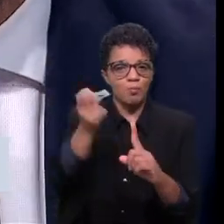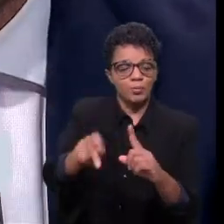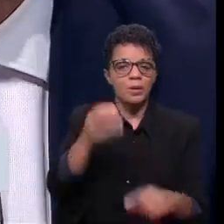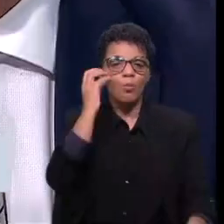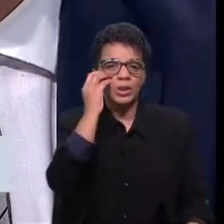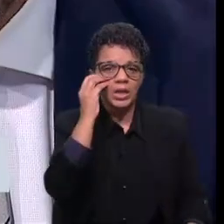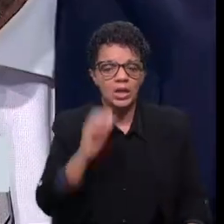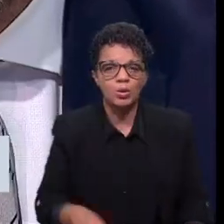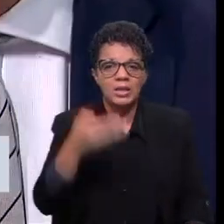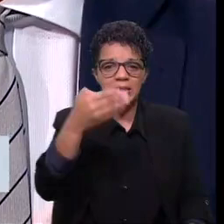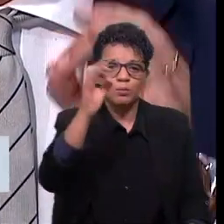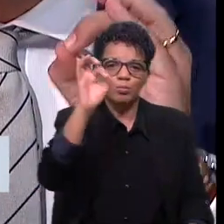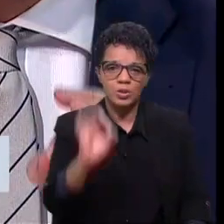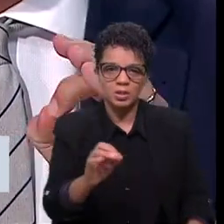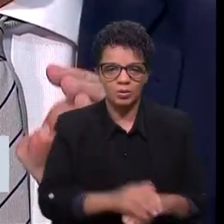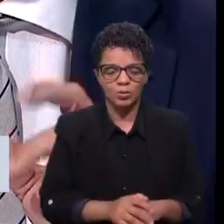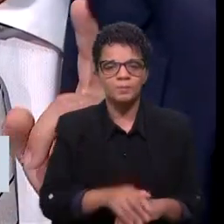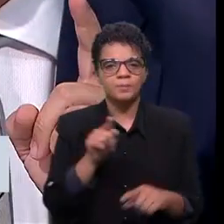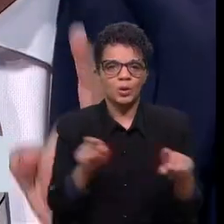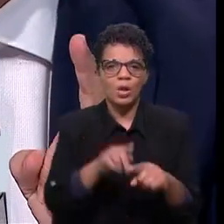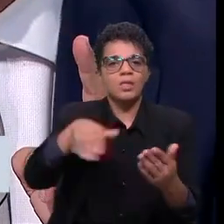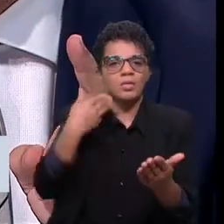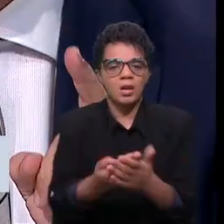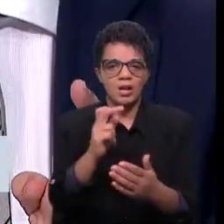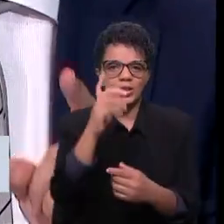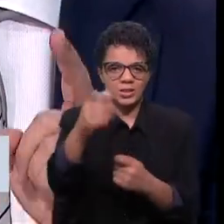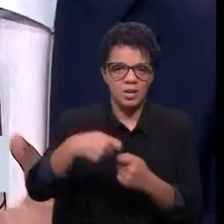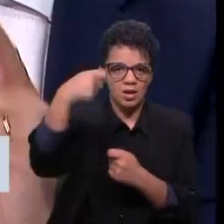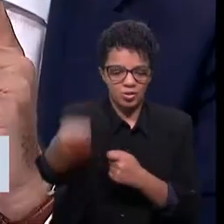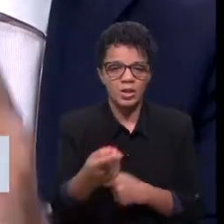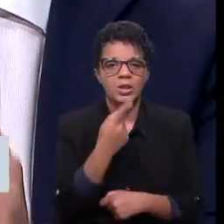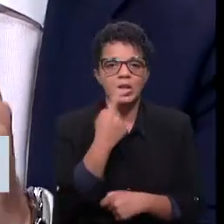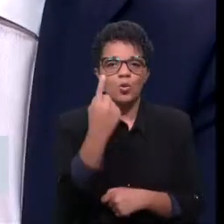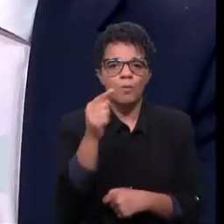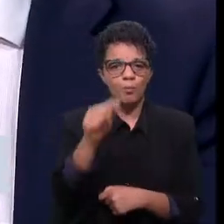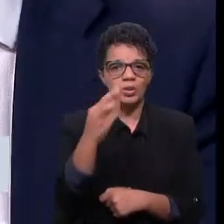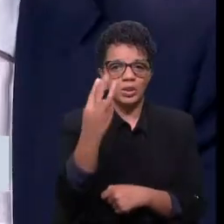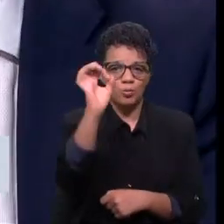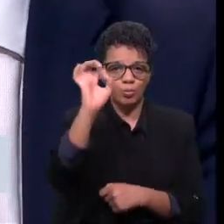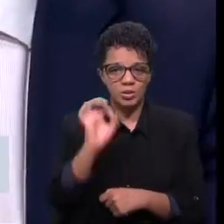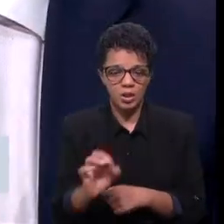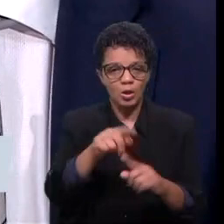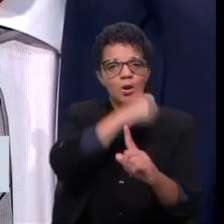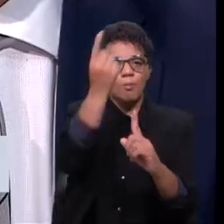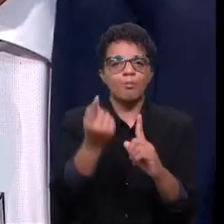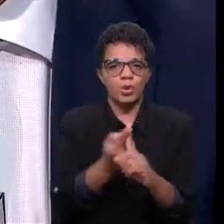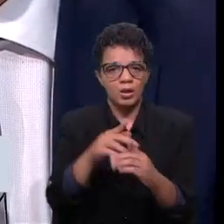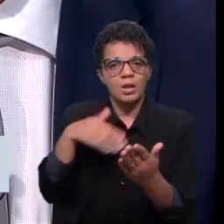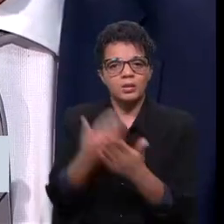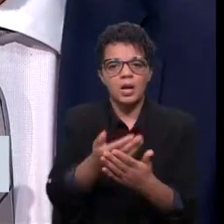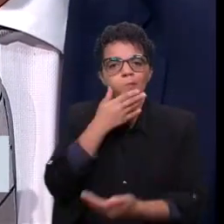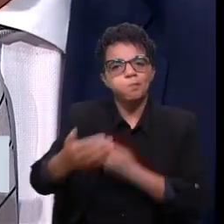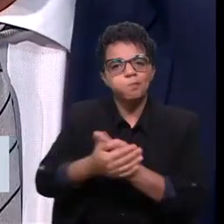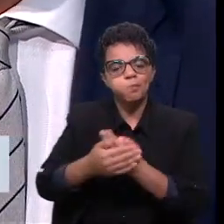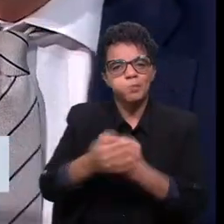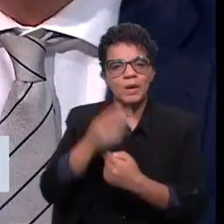Montenegro 7% é perfeitamente fazível em 6 anos significa 1.3% ao ano para dar aos nossos idosos